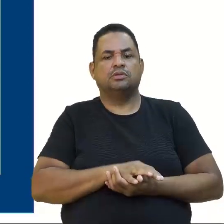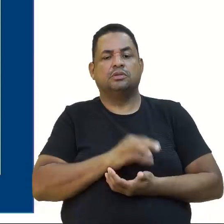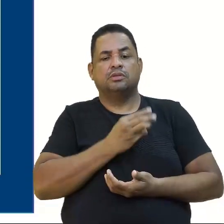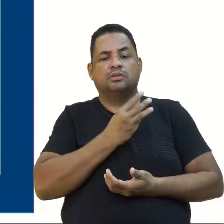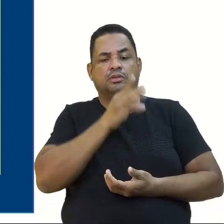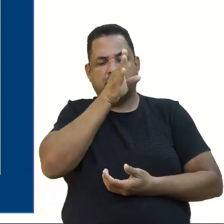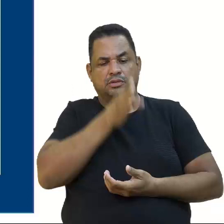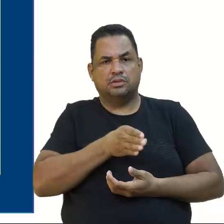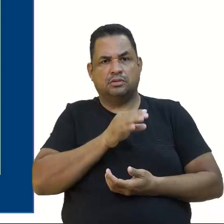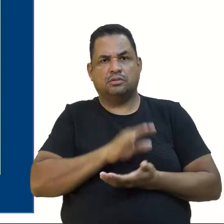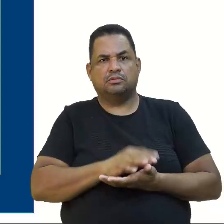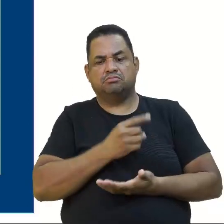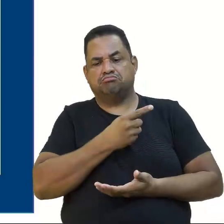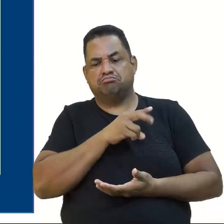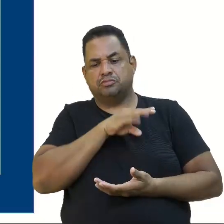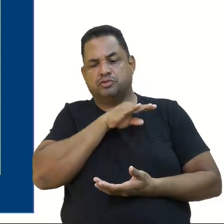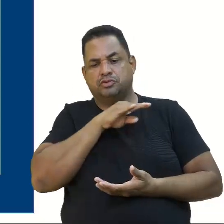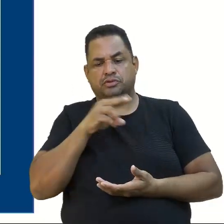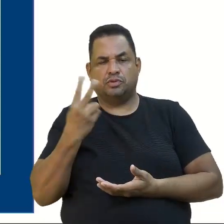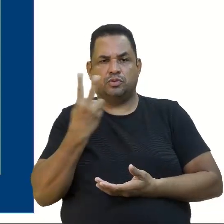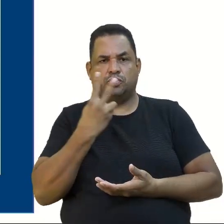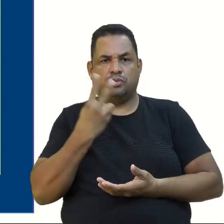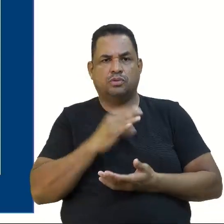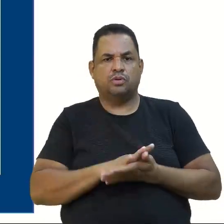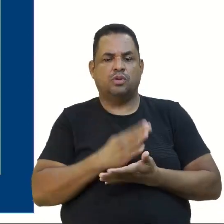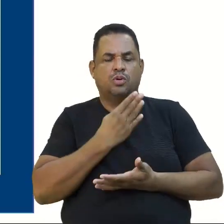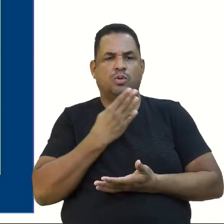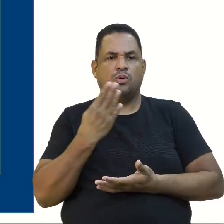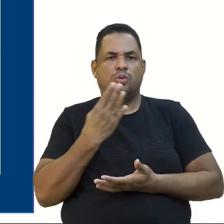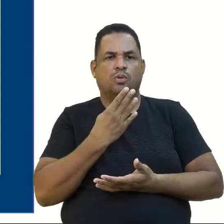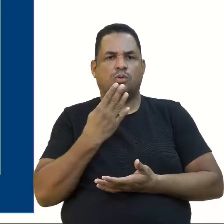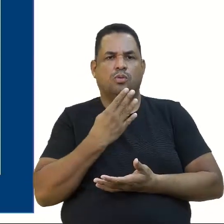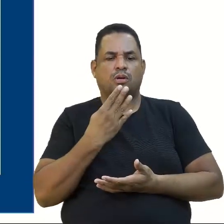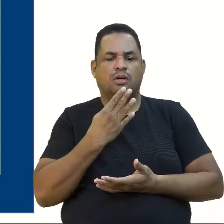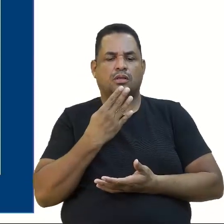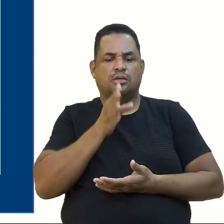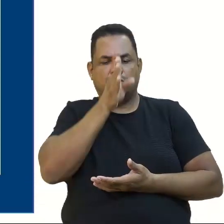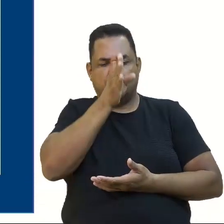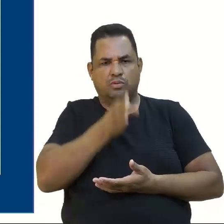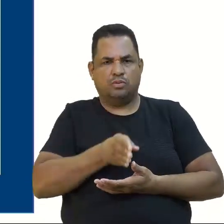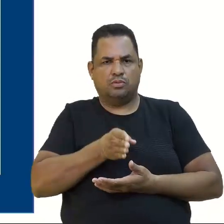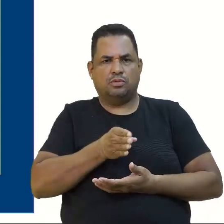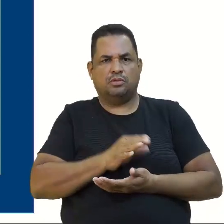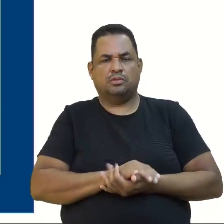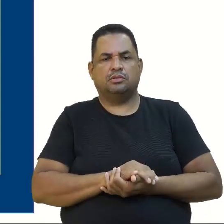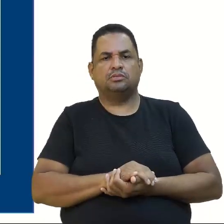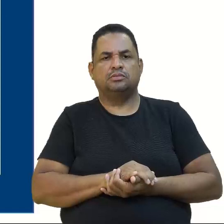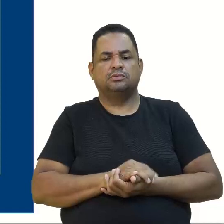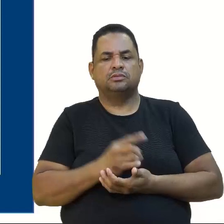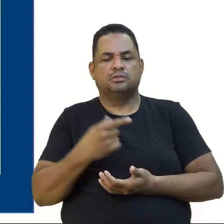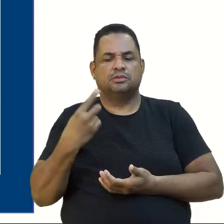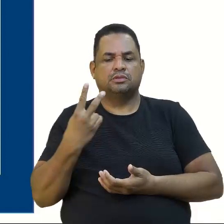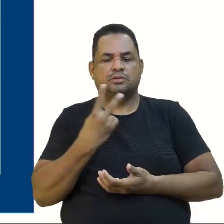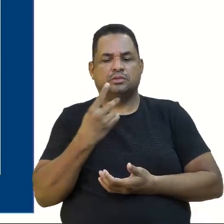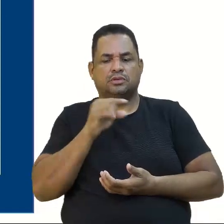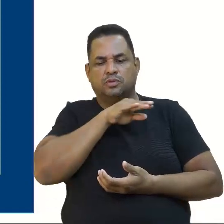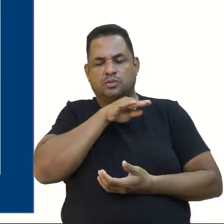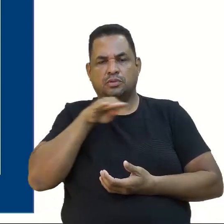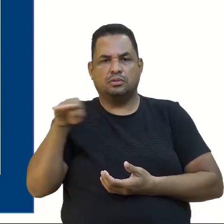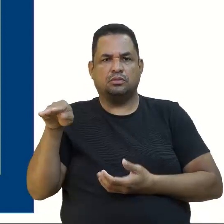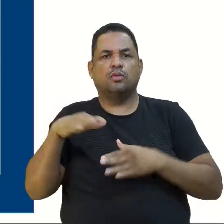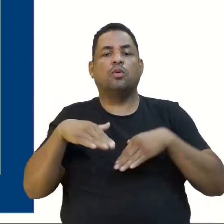Terceira coluna, terceira linha? Quarta coluna, segunda linha. Onde está a carteira